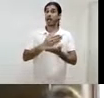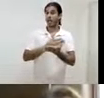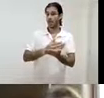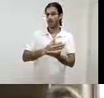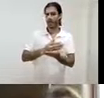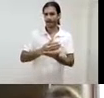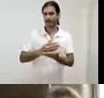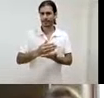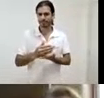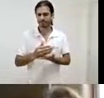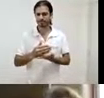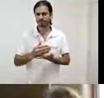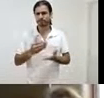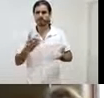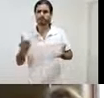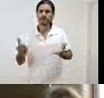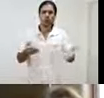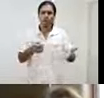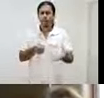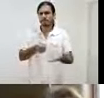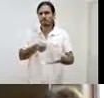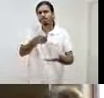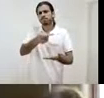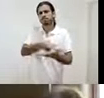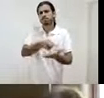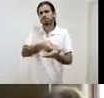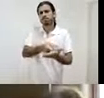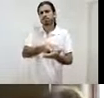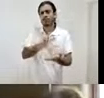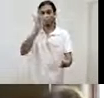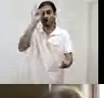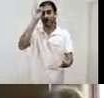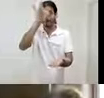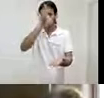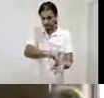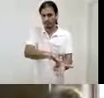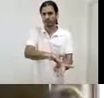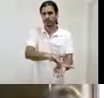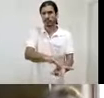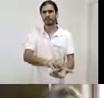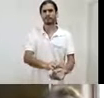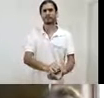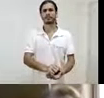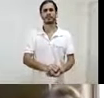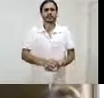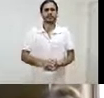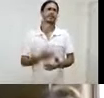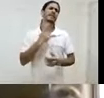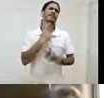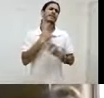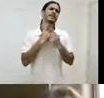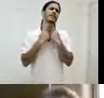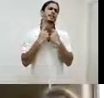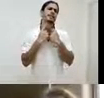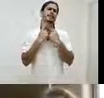afirmação ou um querer se impor